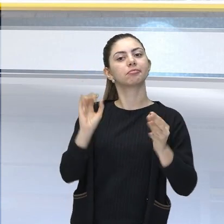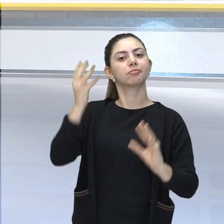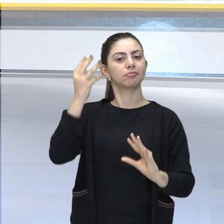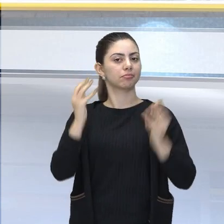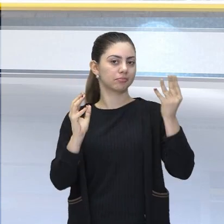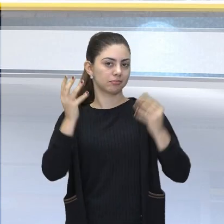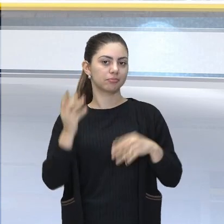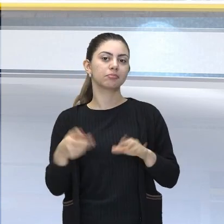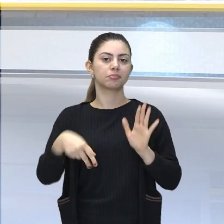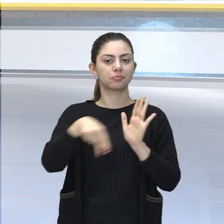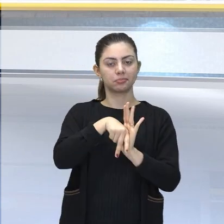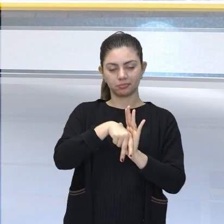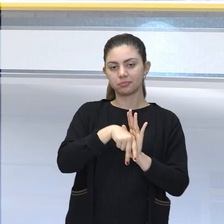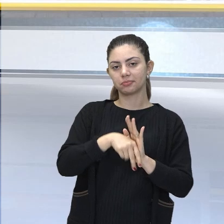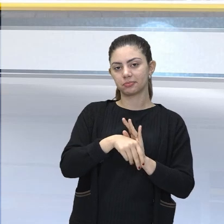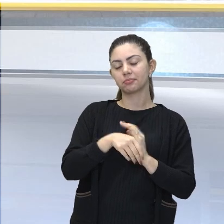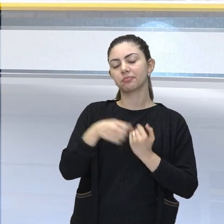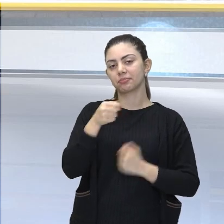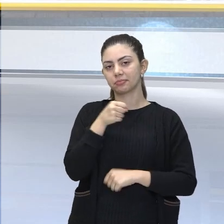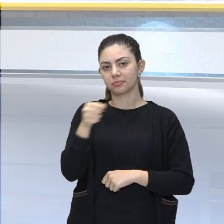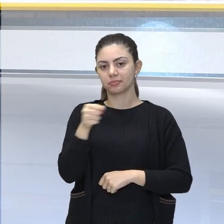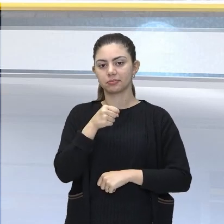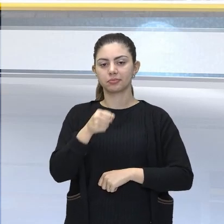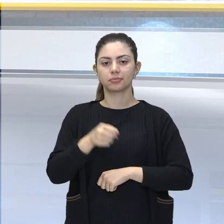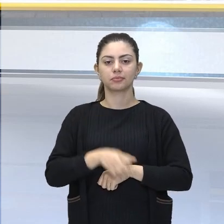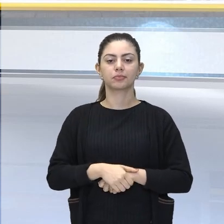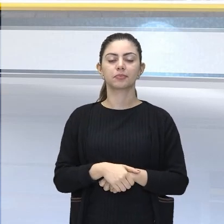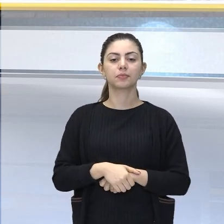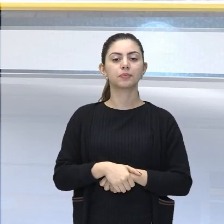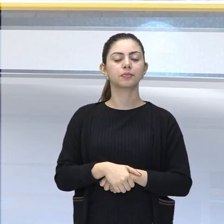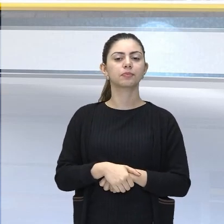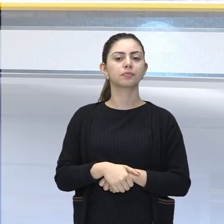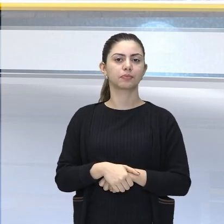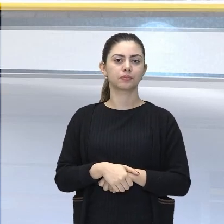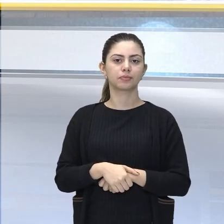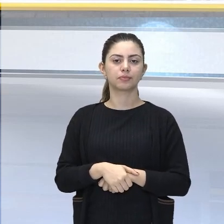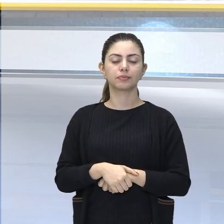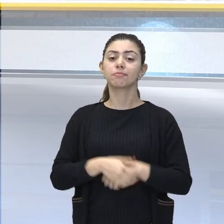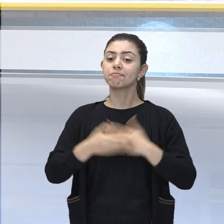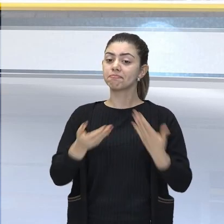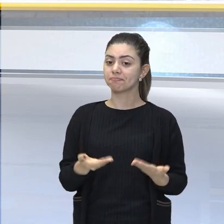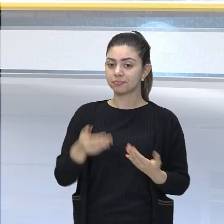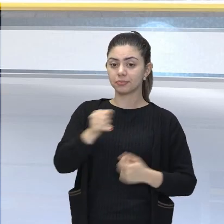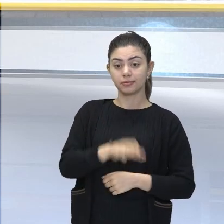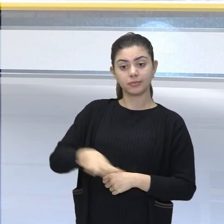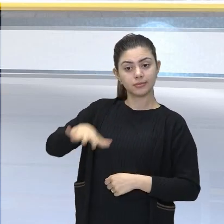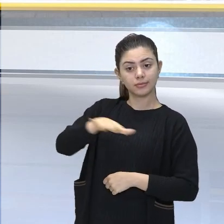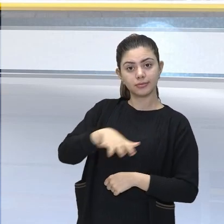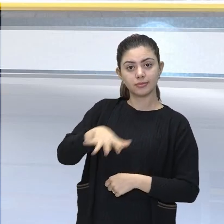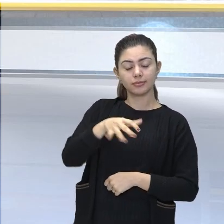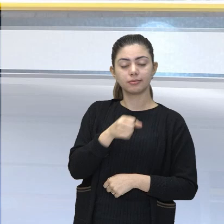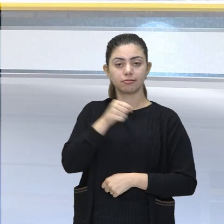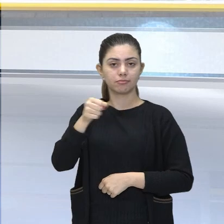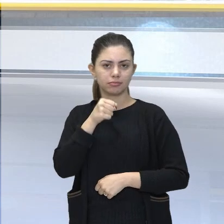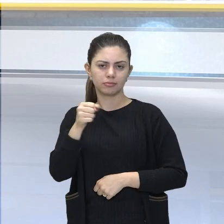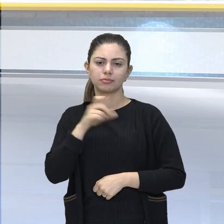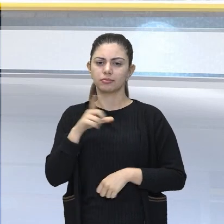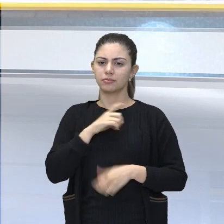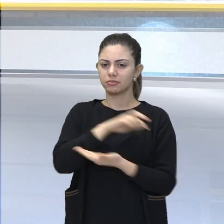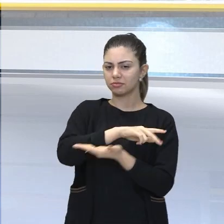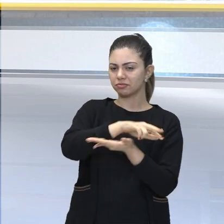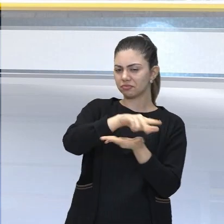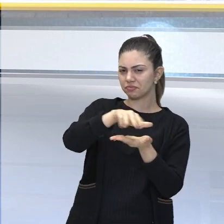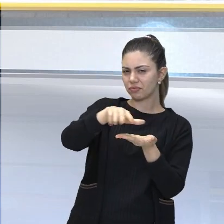aqueles acontecimentos. Mas dentro deste gênero jornalístico, nós temos várias separaçõezinhas,